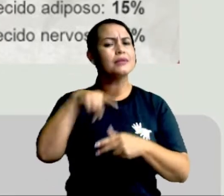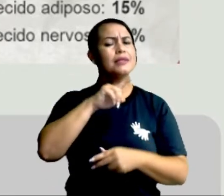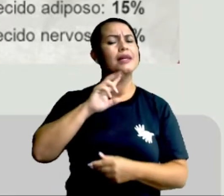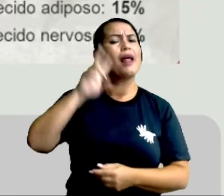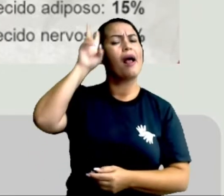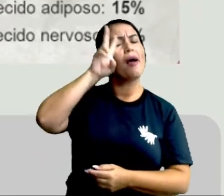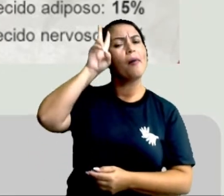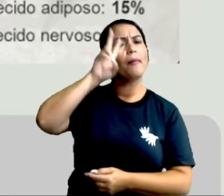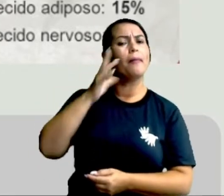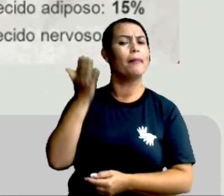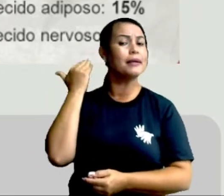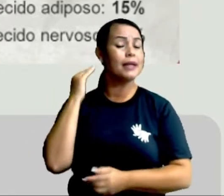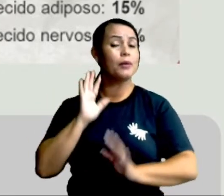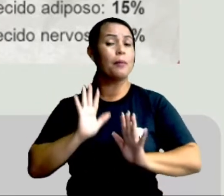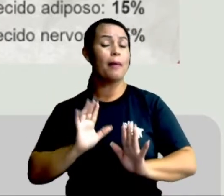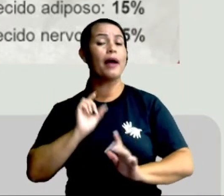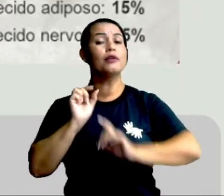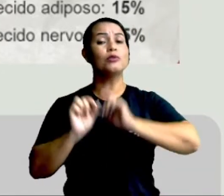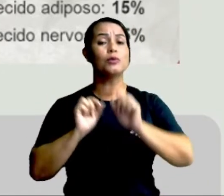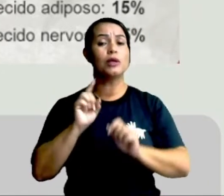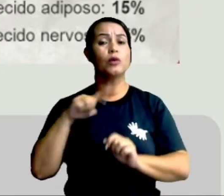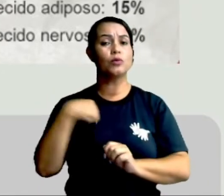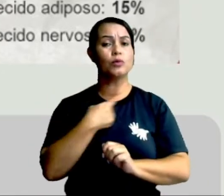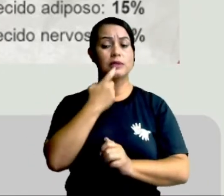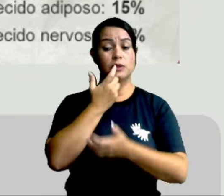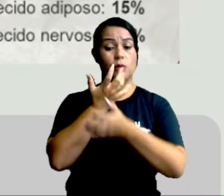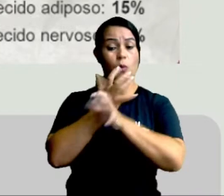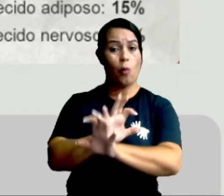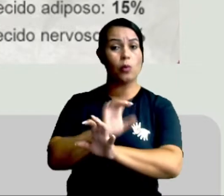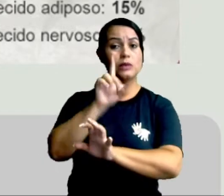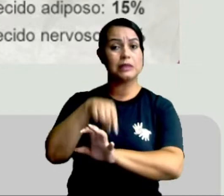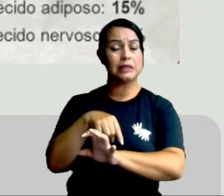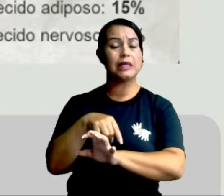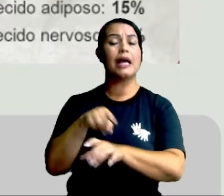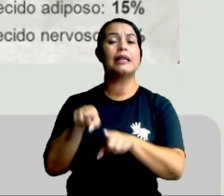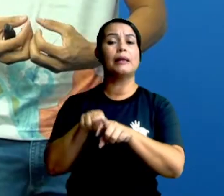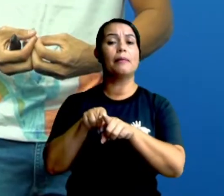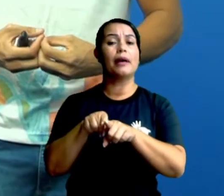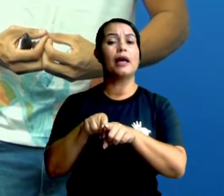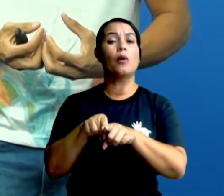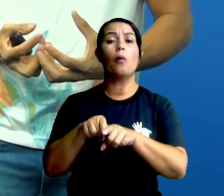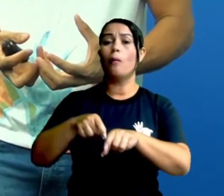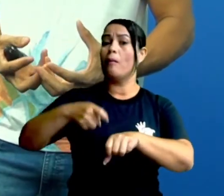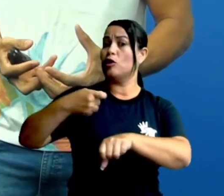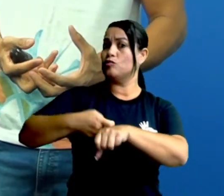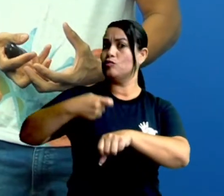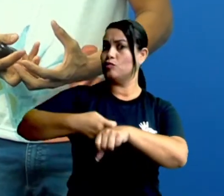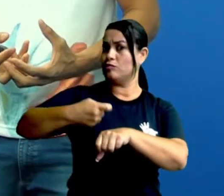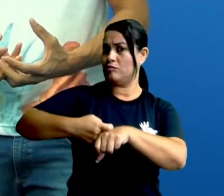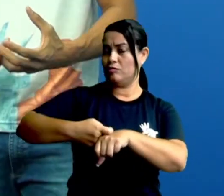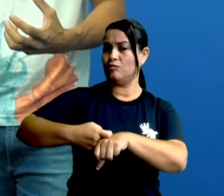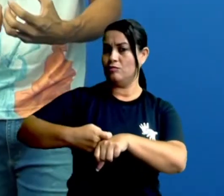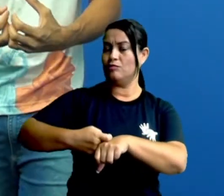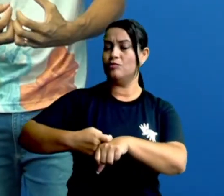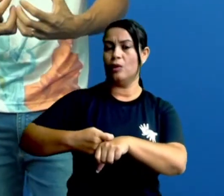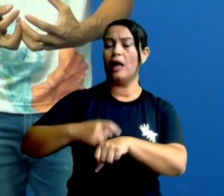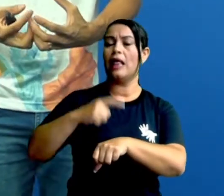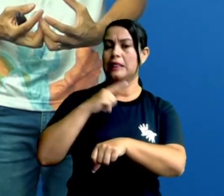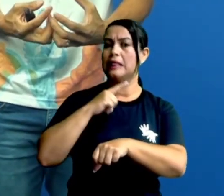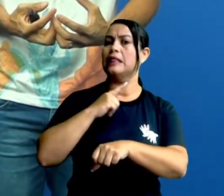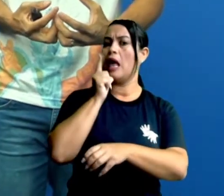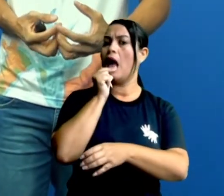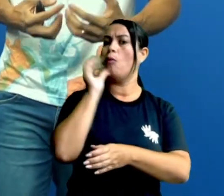vocês relembram, Mas até nos nossos ossos, que é o nosso tecido mais rígido, o tecido mais rígido do nosso corpo,